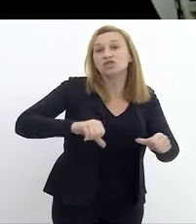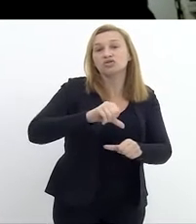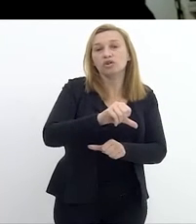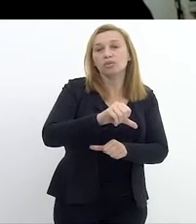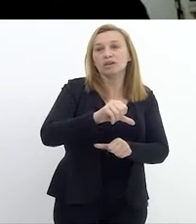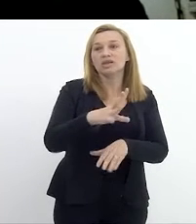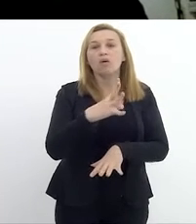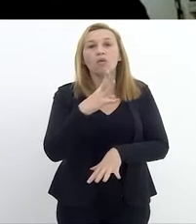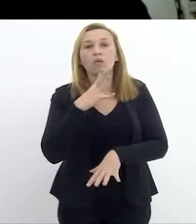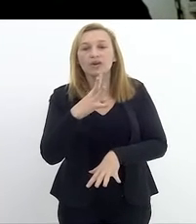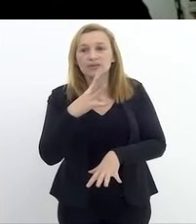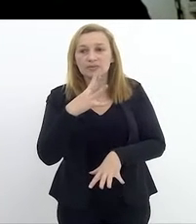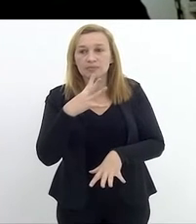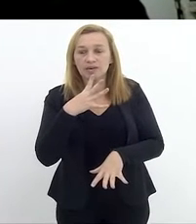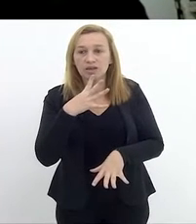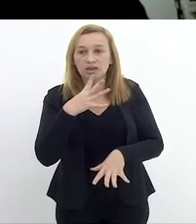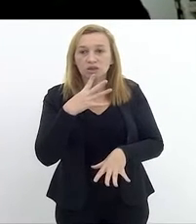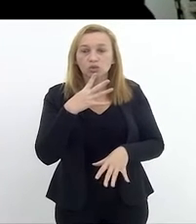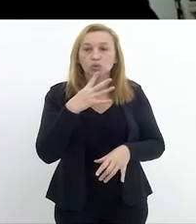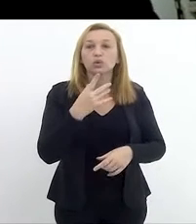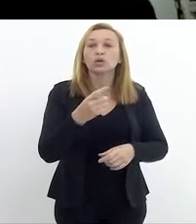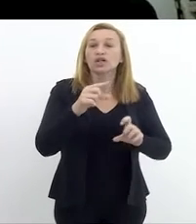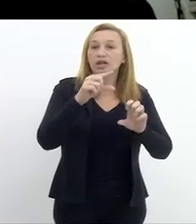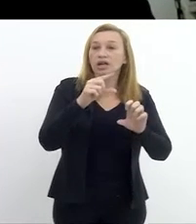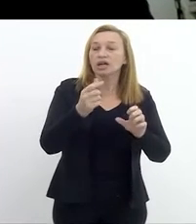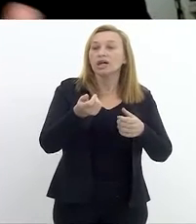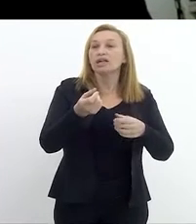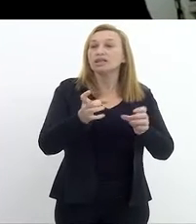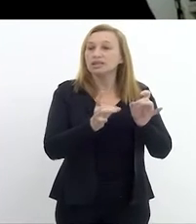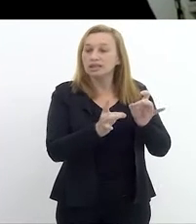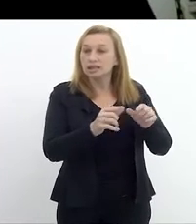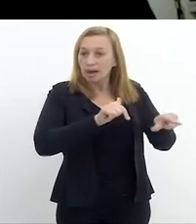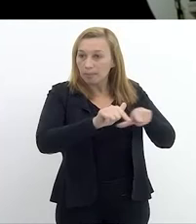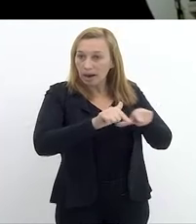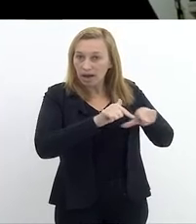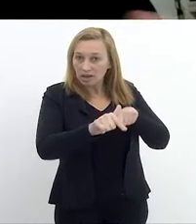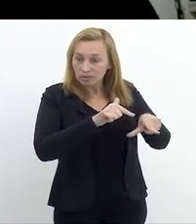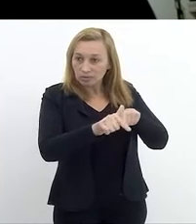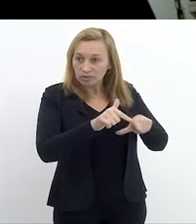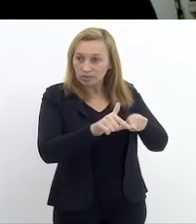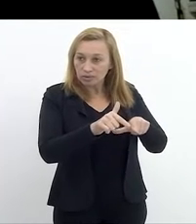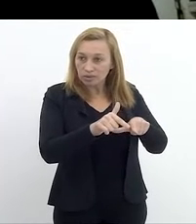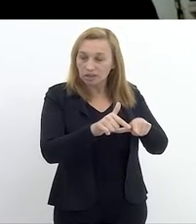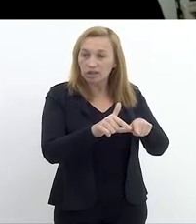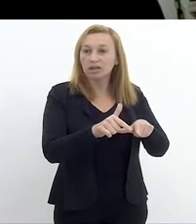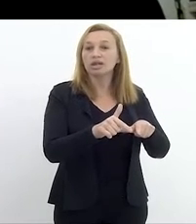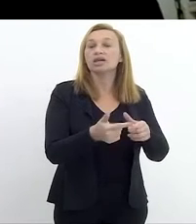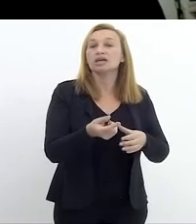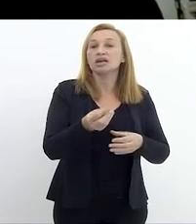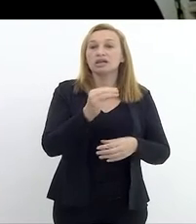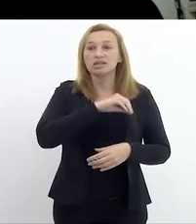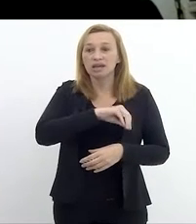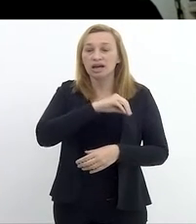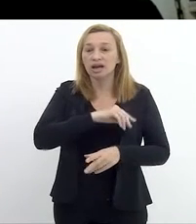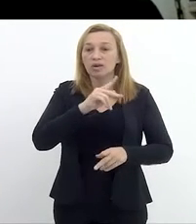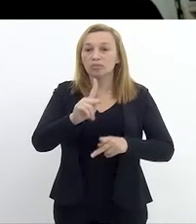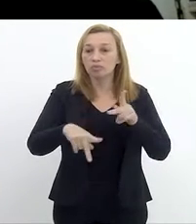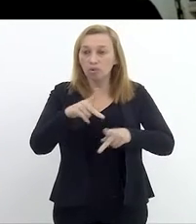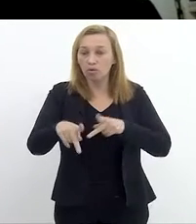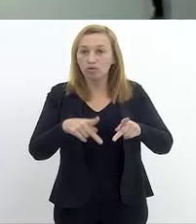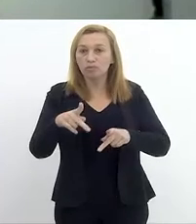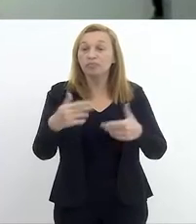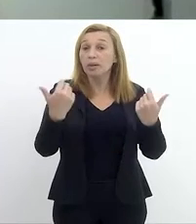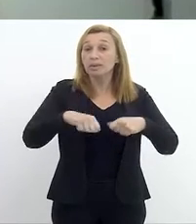do conhecimento em emprego e renda para a sociedade, em produtos inovadores para resolver problemas da sociedade,